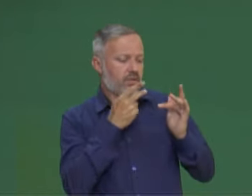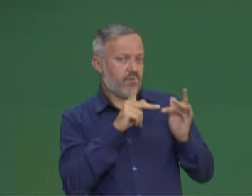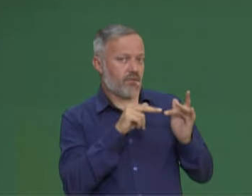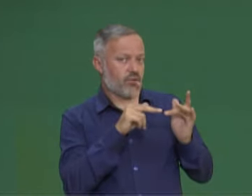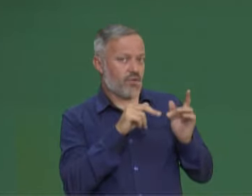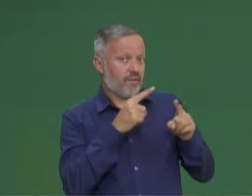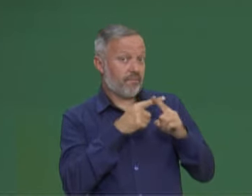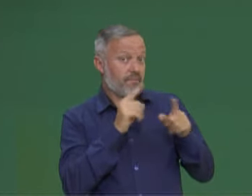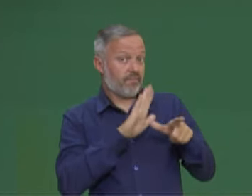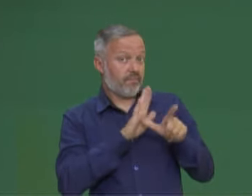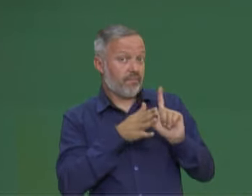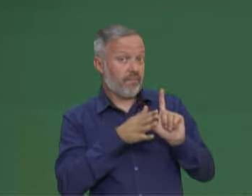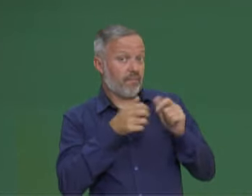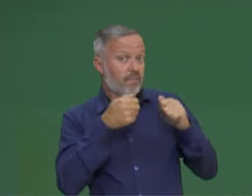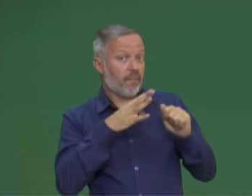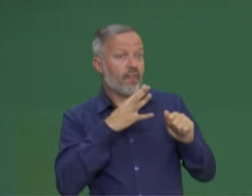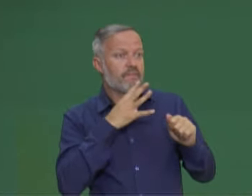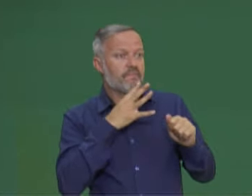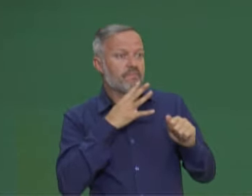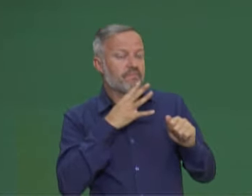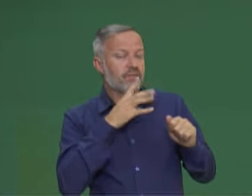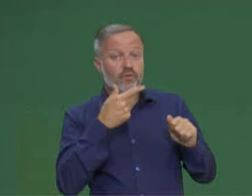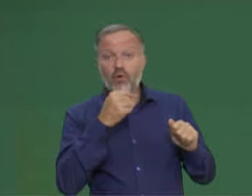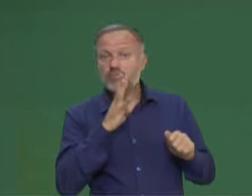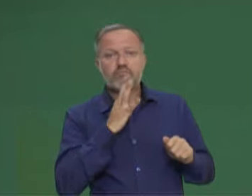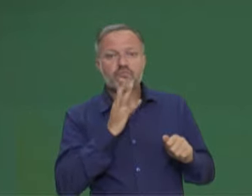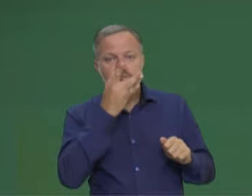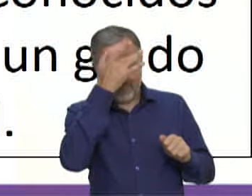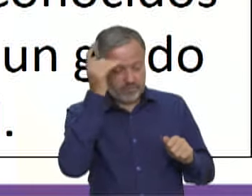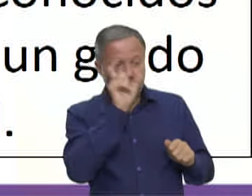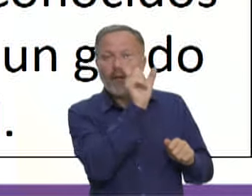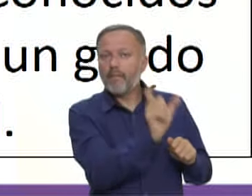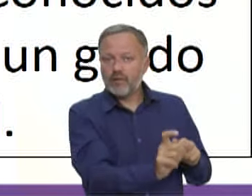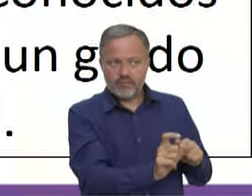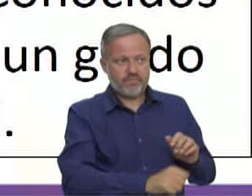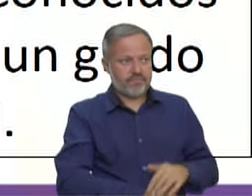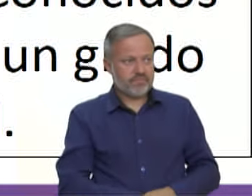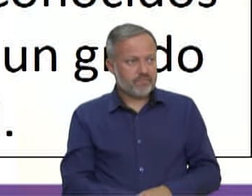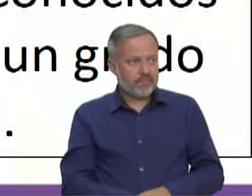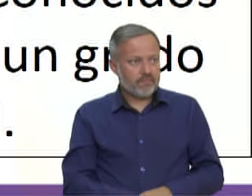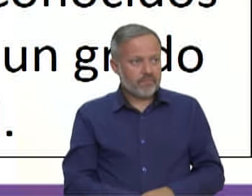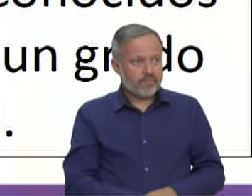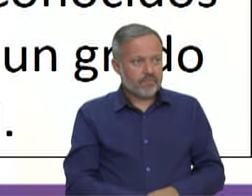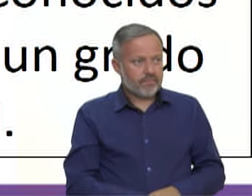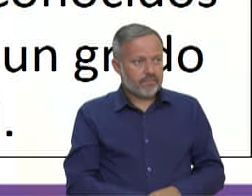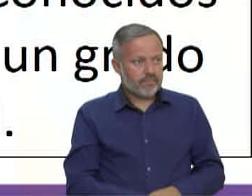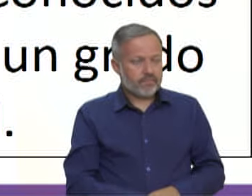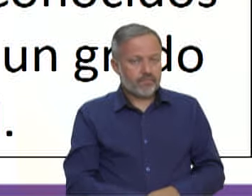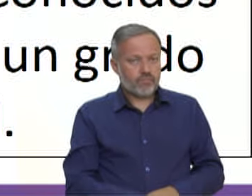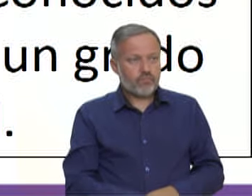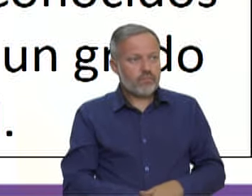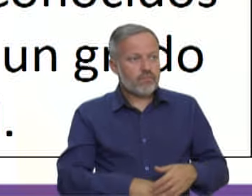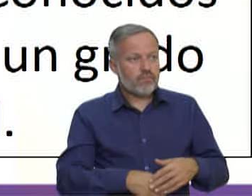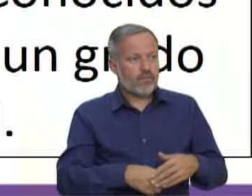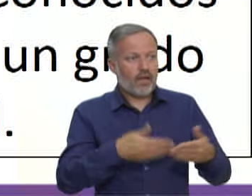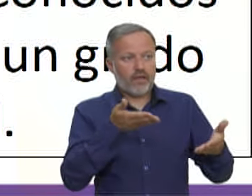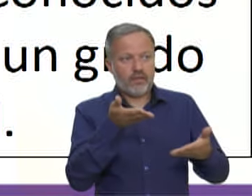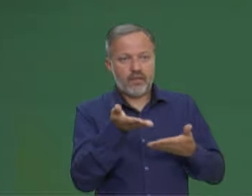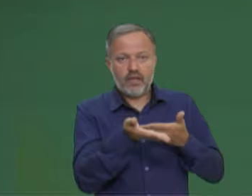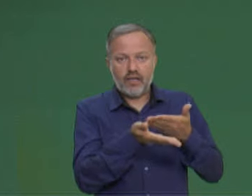muito menos, né, se é uma pessoa totalmente desconhecida, certo? Relações hierarquizadas, né? A questão